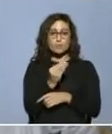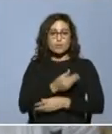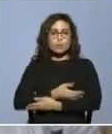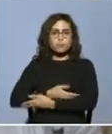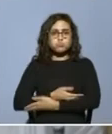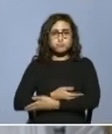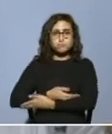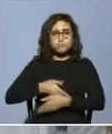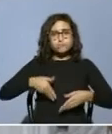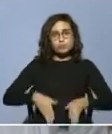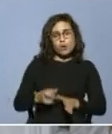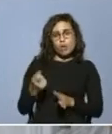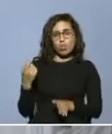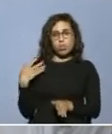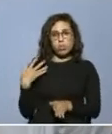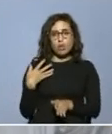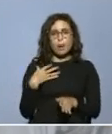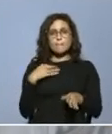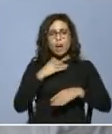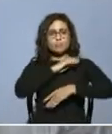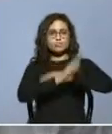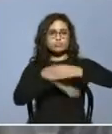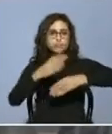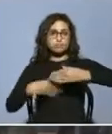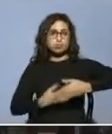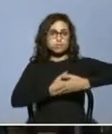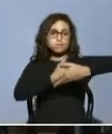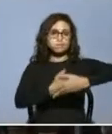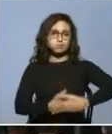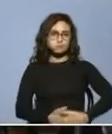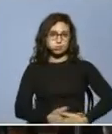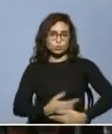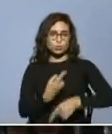recém-nascido, envolto em panos e deitado numa manjedoura.